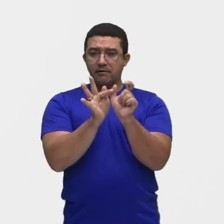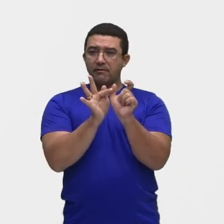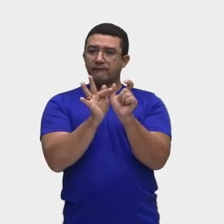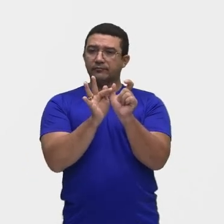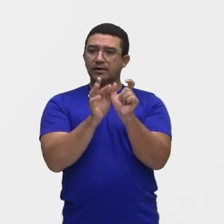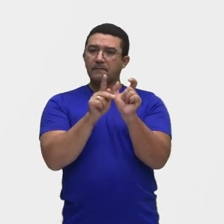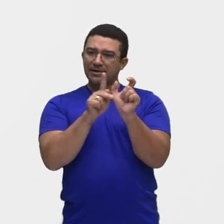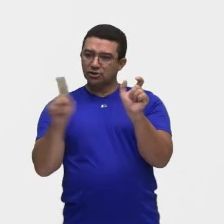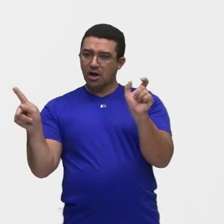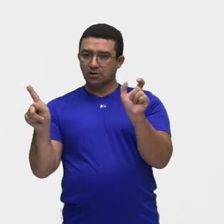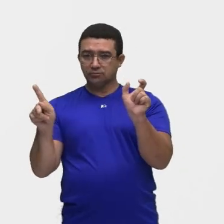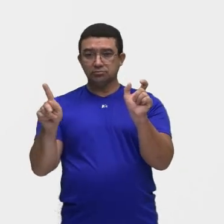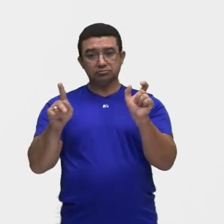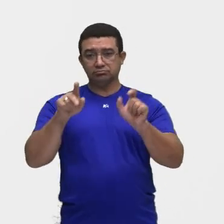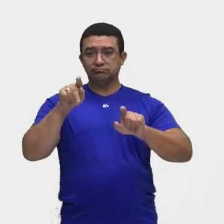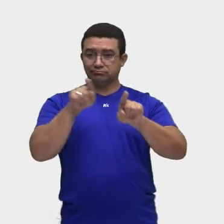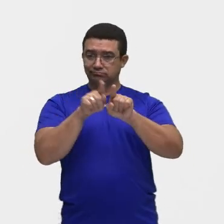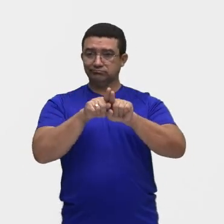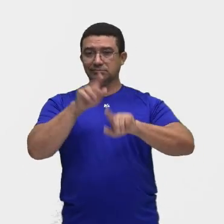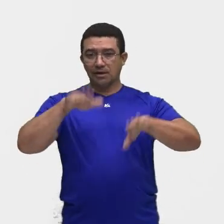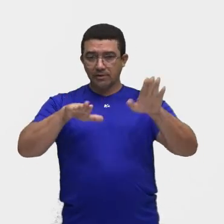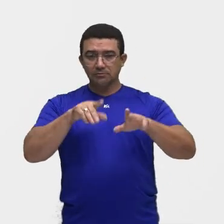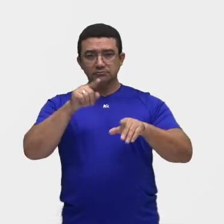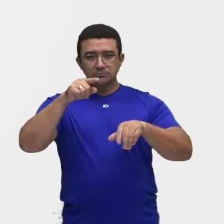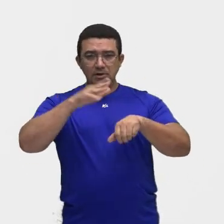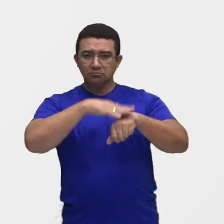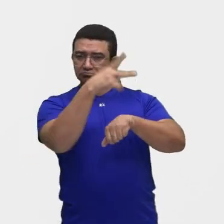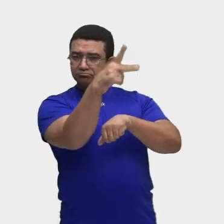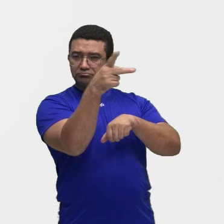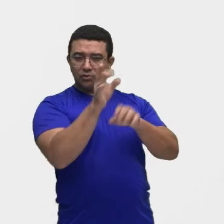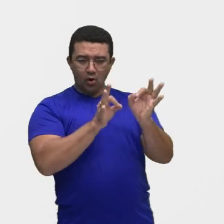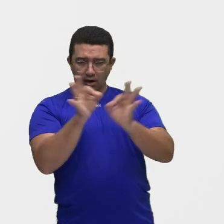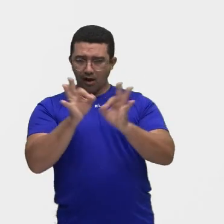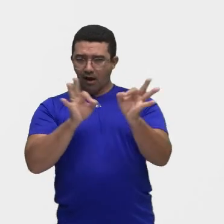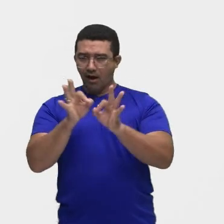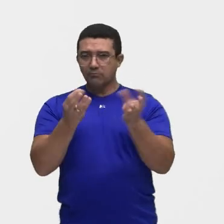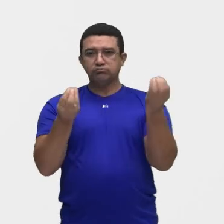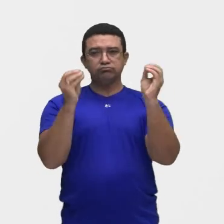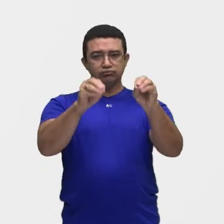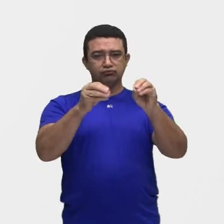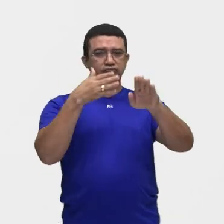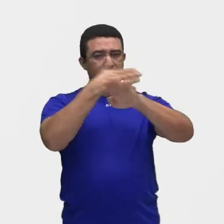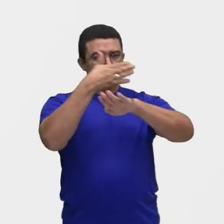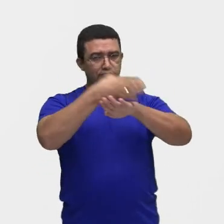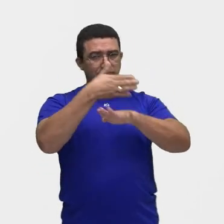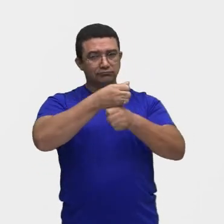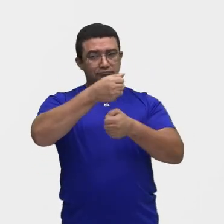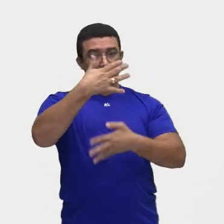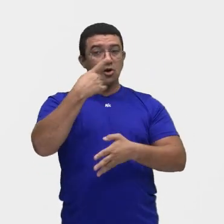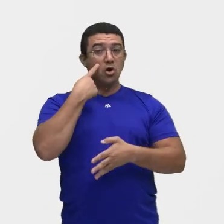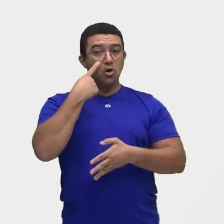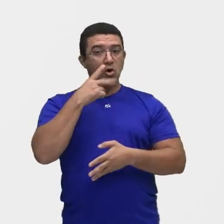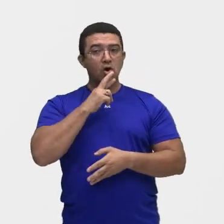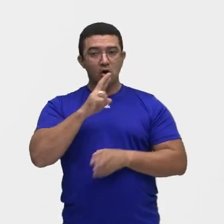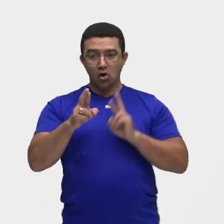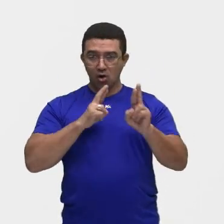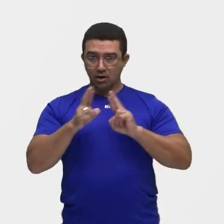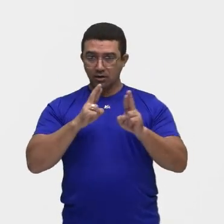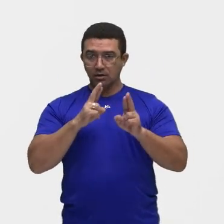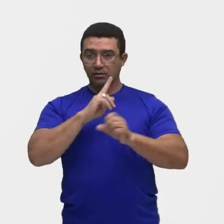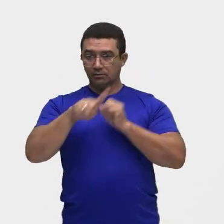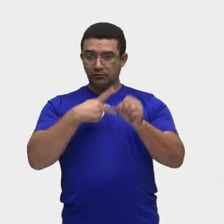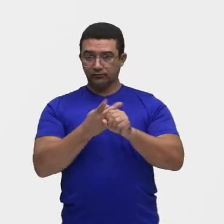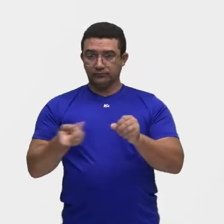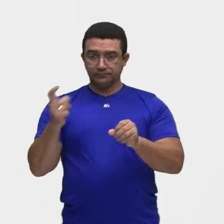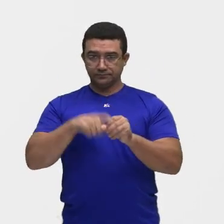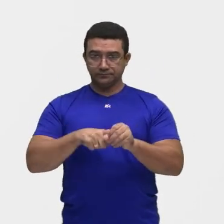bem? Então, organizem aí direitinho e postem as suas respostas aí no chat pra gente acompanhar. Tudo bem? Até daqui a pouquinho.